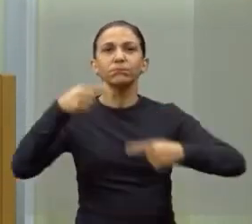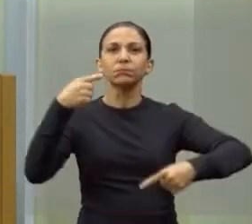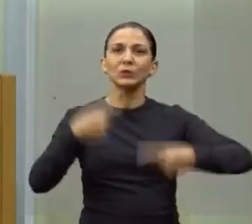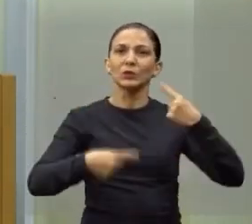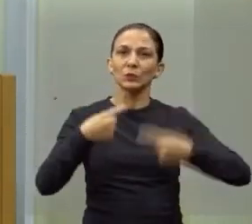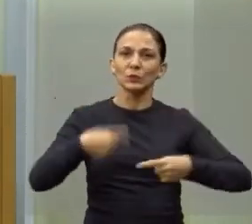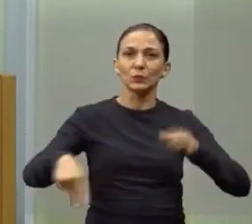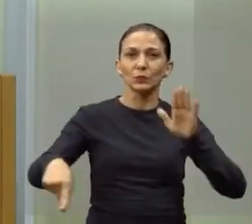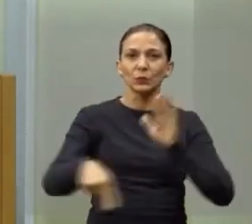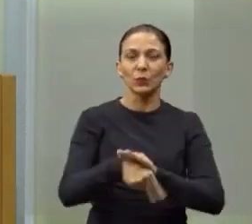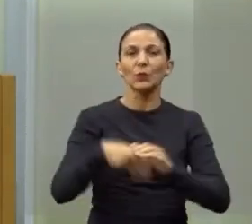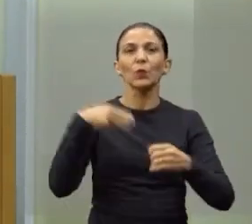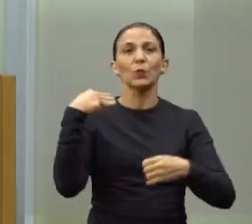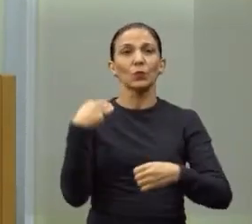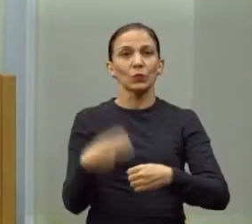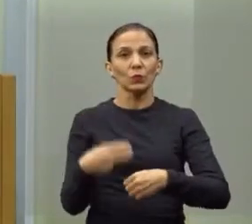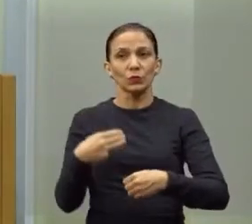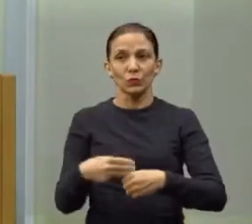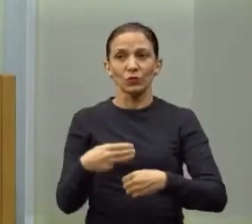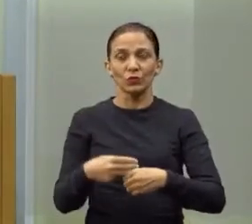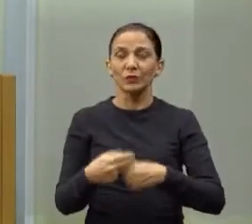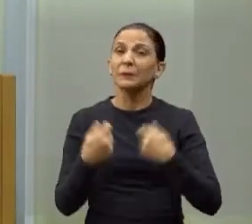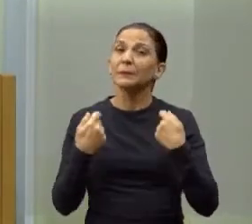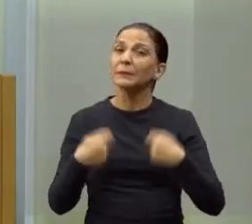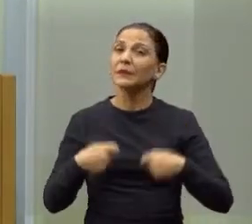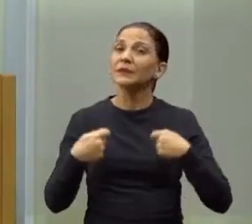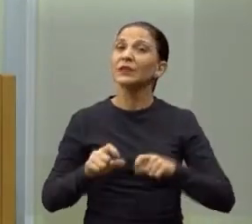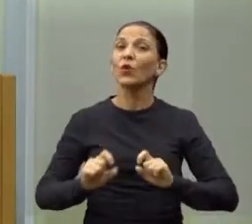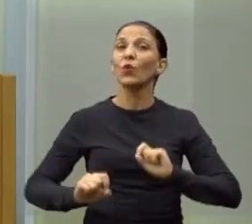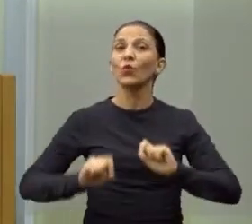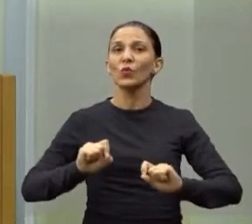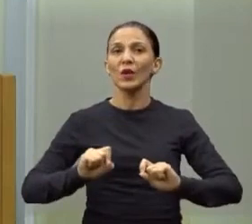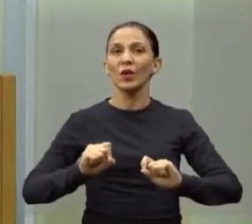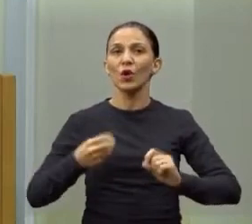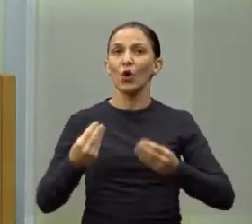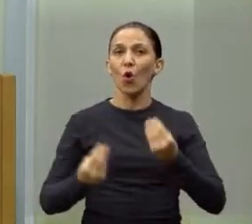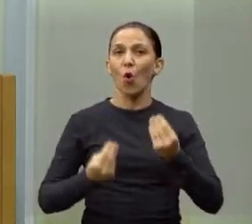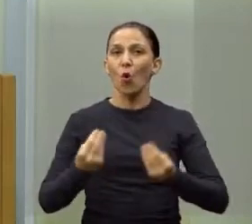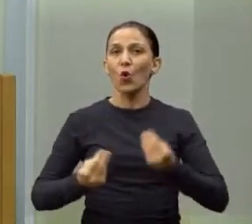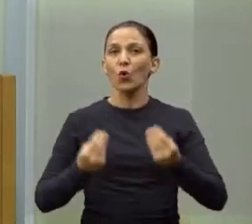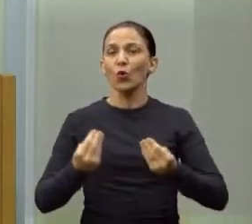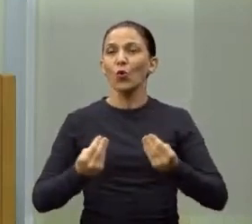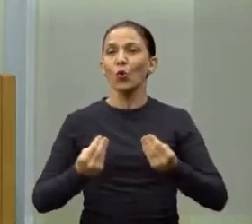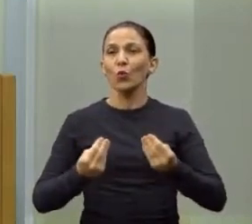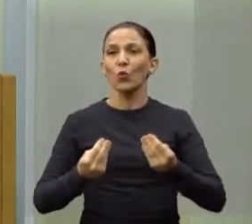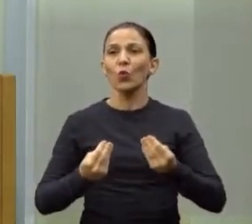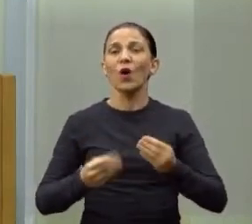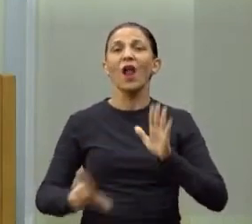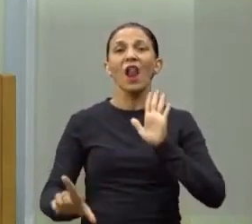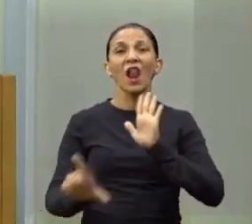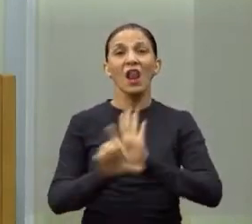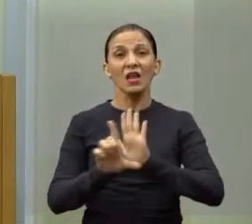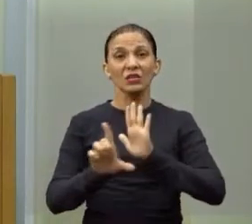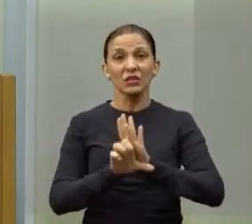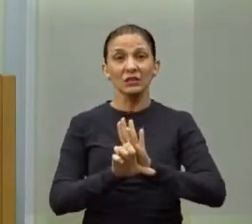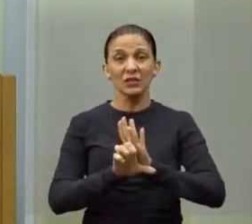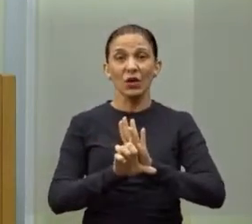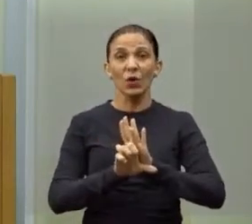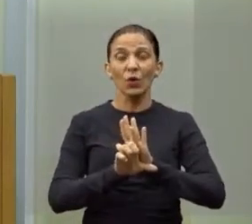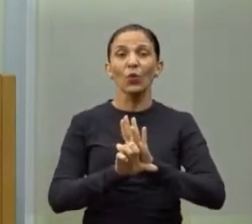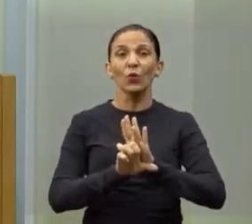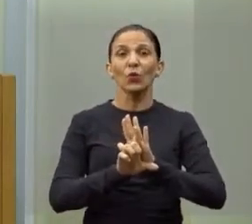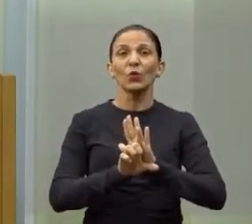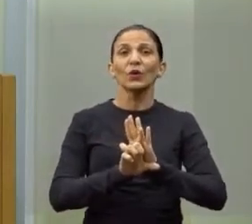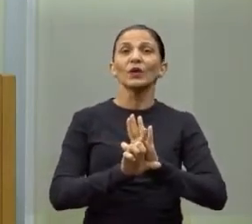públicas municipais depende como é conduzida a legislação tributária